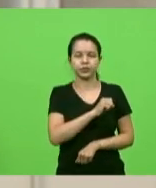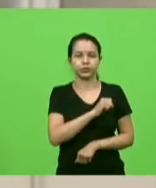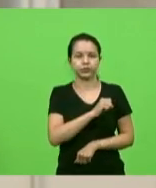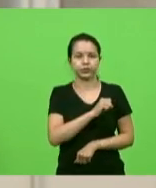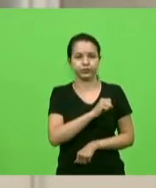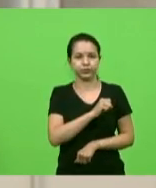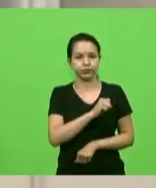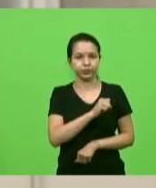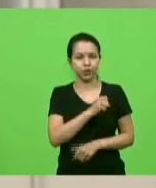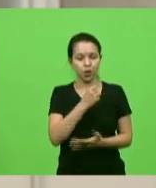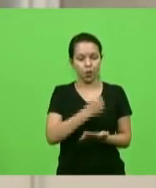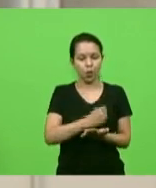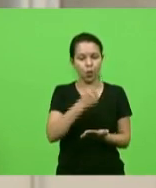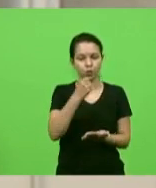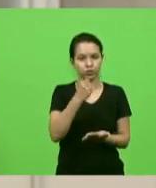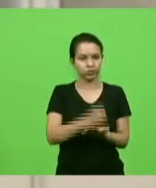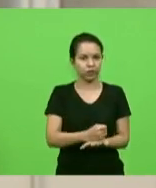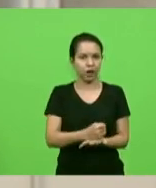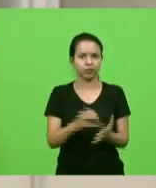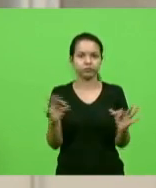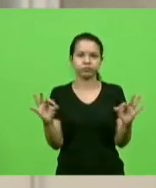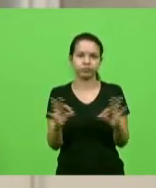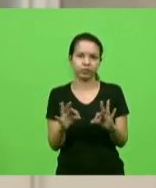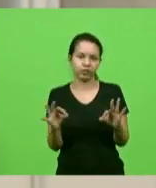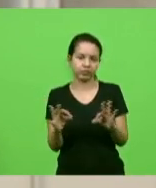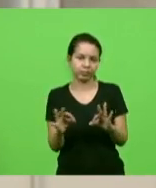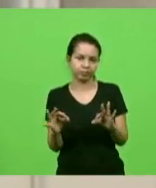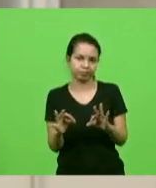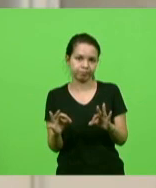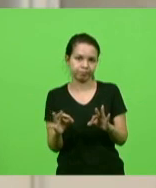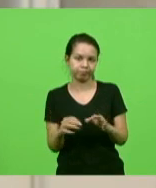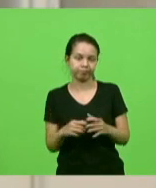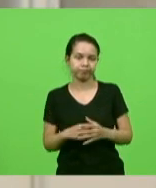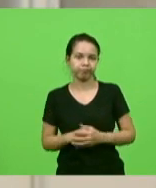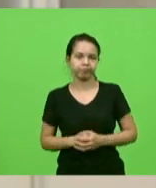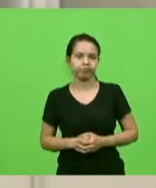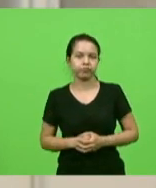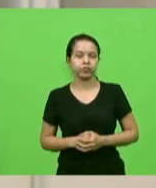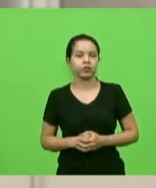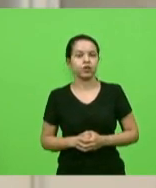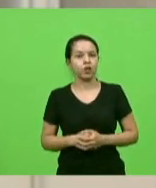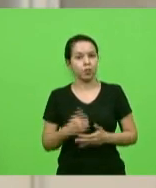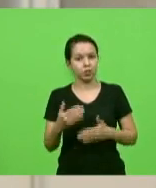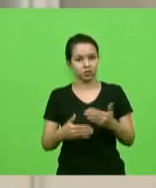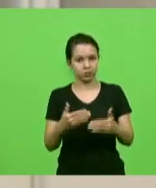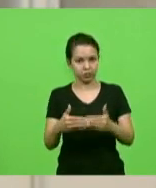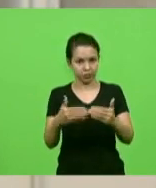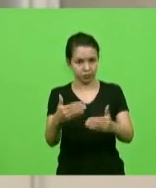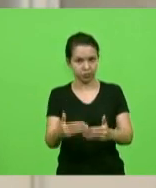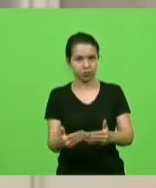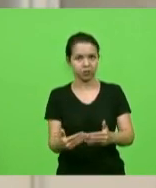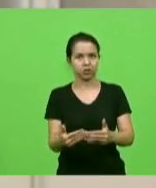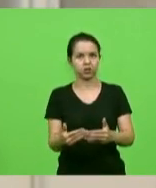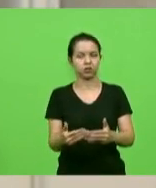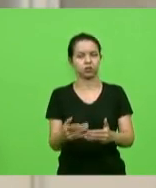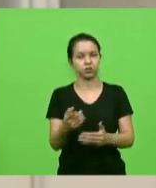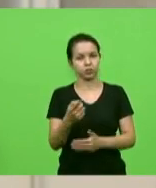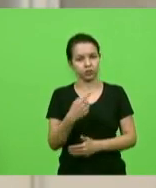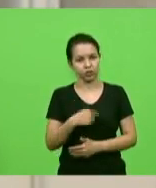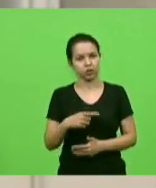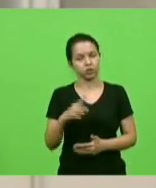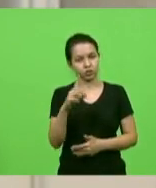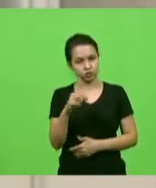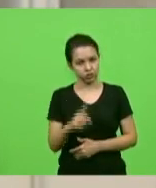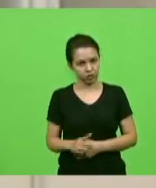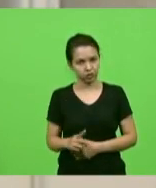ficar formalizar um contrato administrativo em procedimento disse Abu nulo de pleno direito e